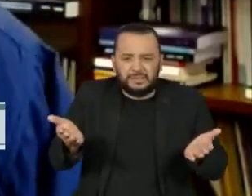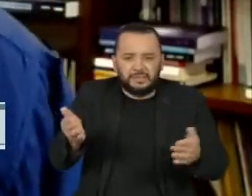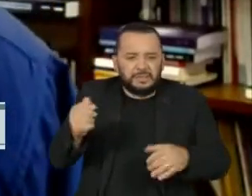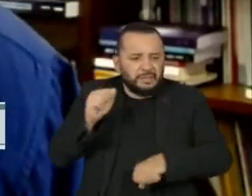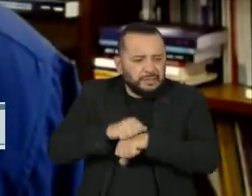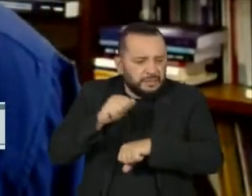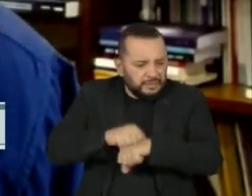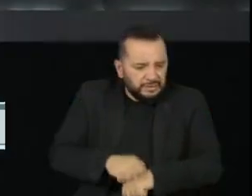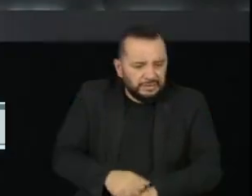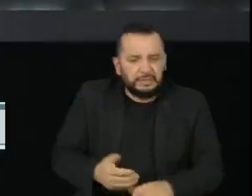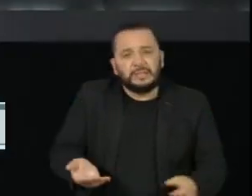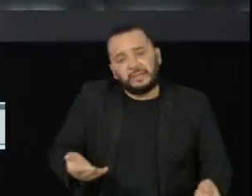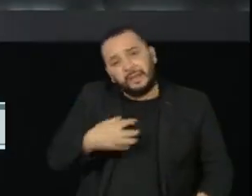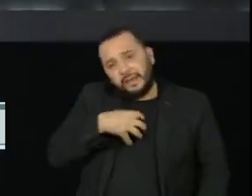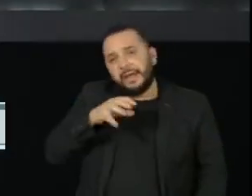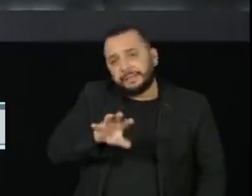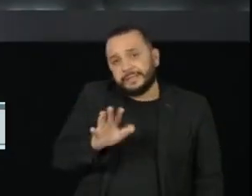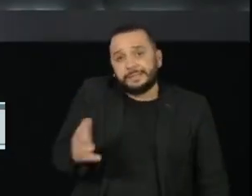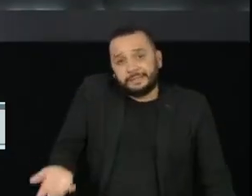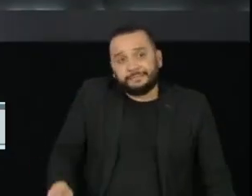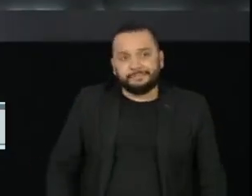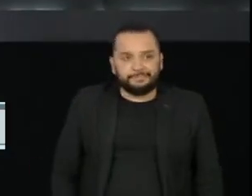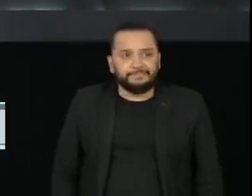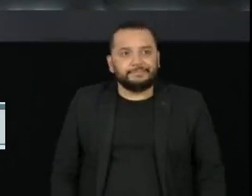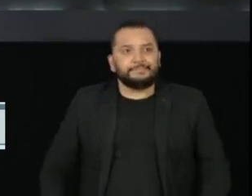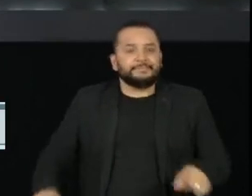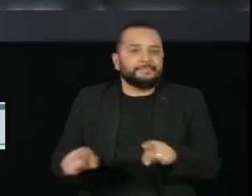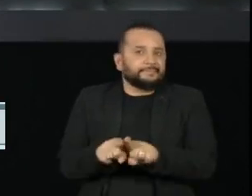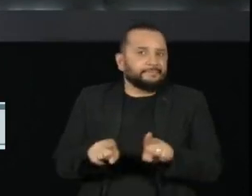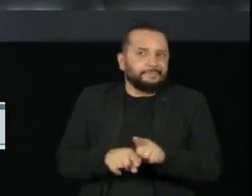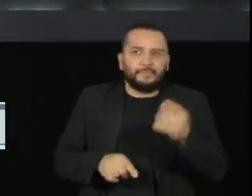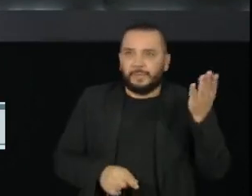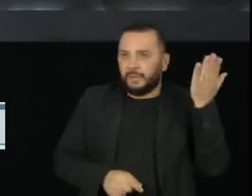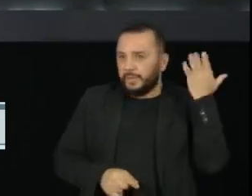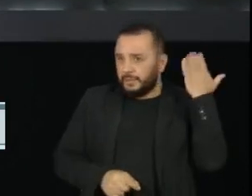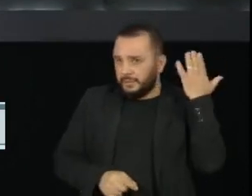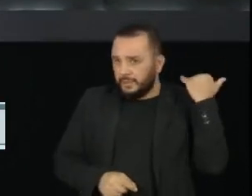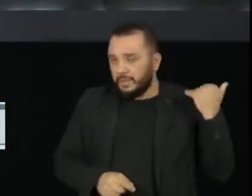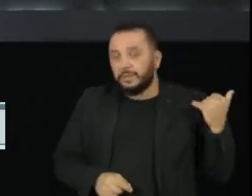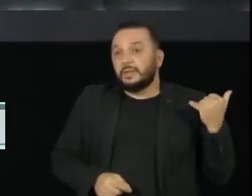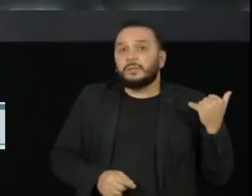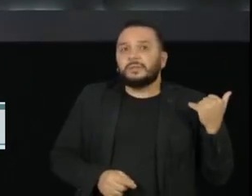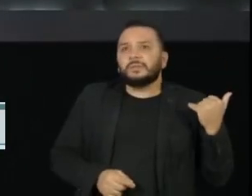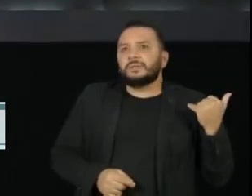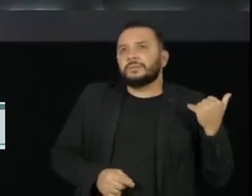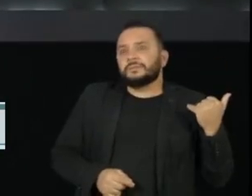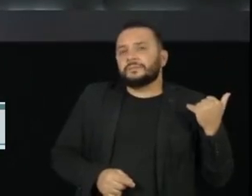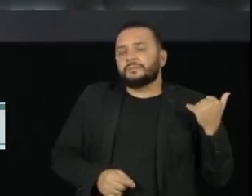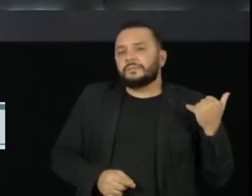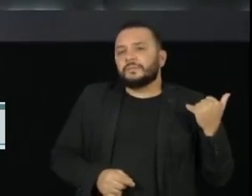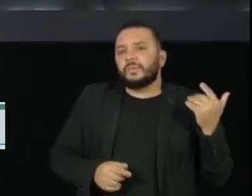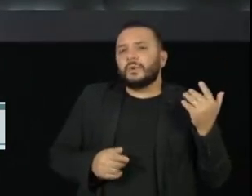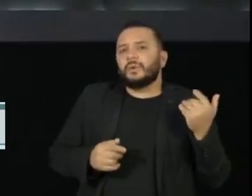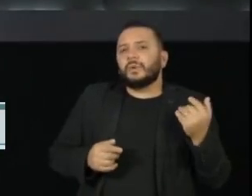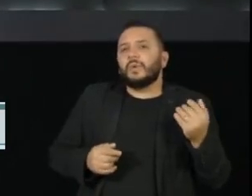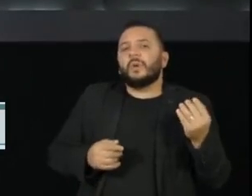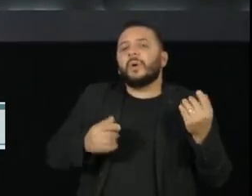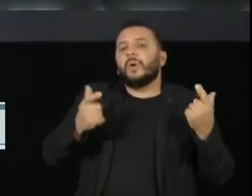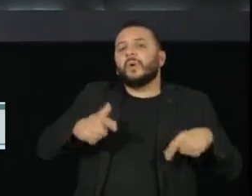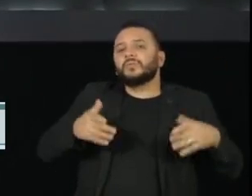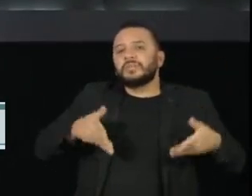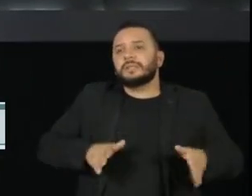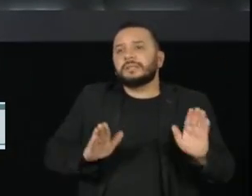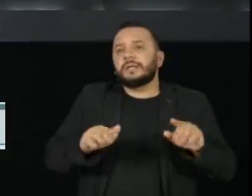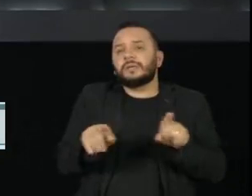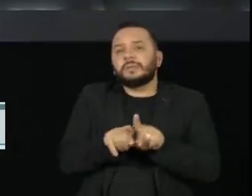permanente ou provisória. Também o nosso passado, né, quer dizer, de onde a gente veio, as coisas que a gente já acumulou, mas